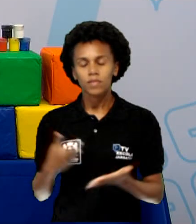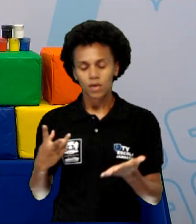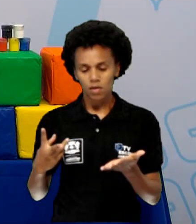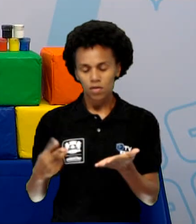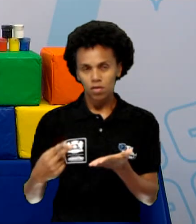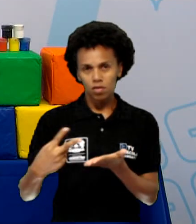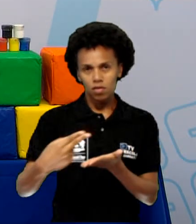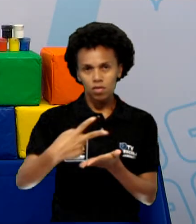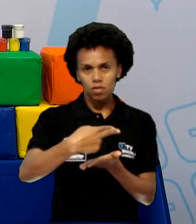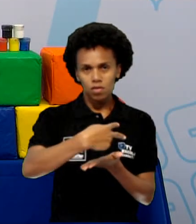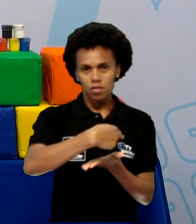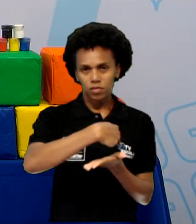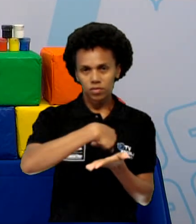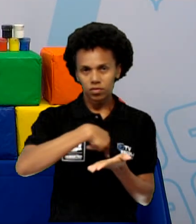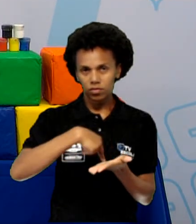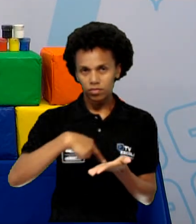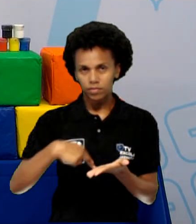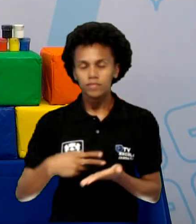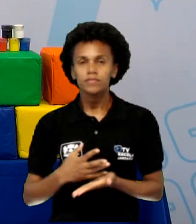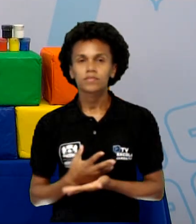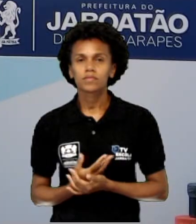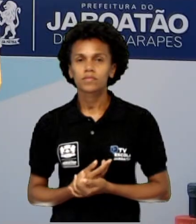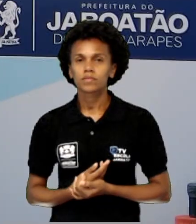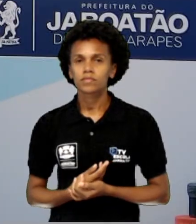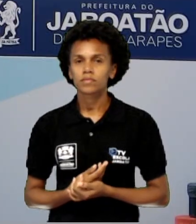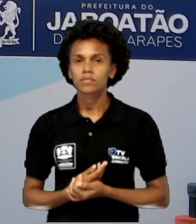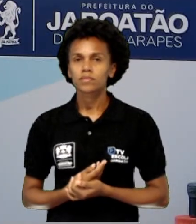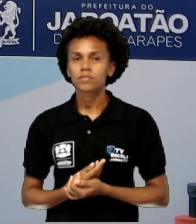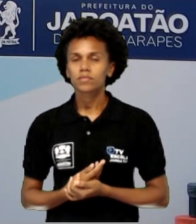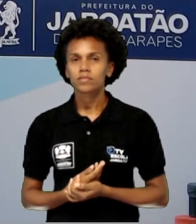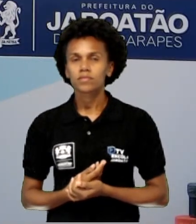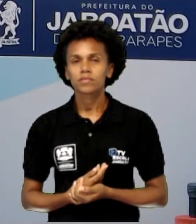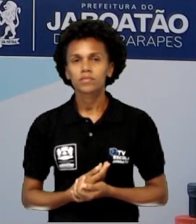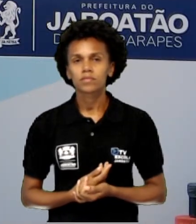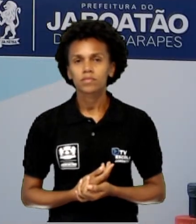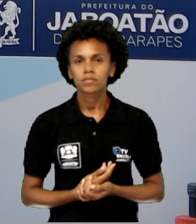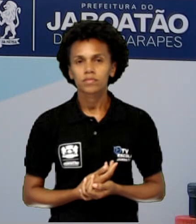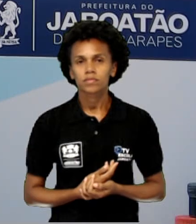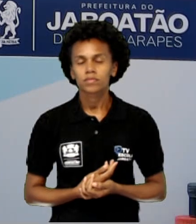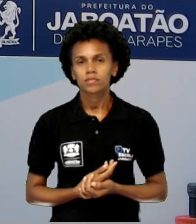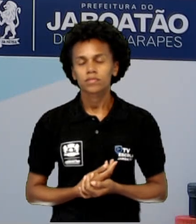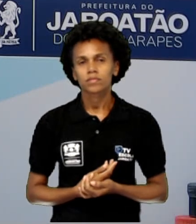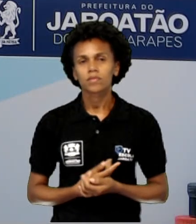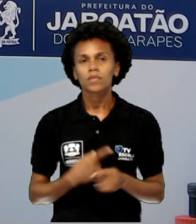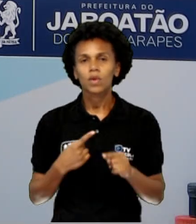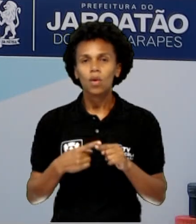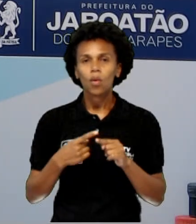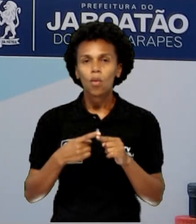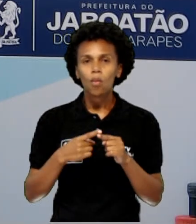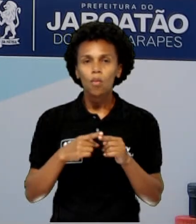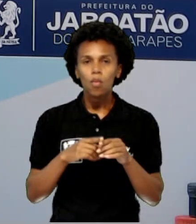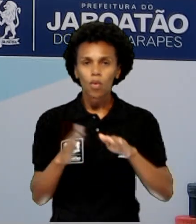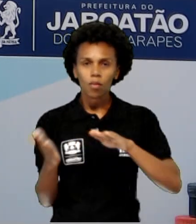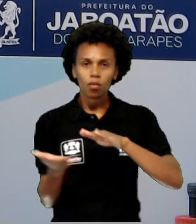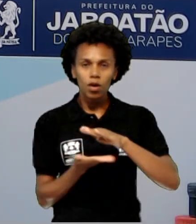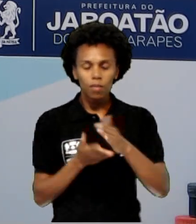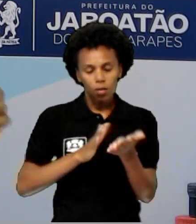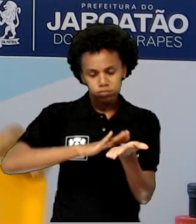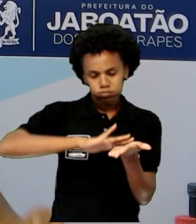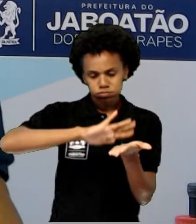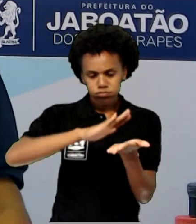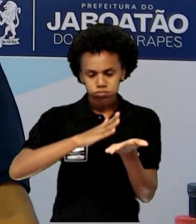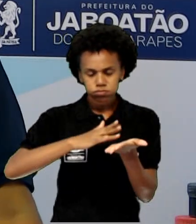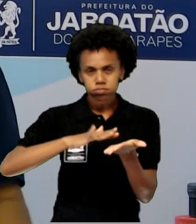recortar, tirar a borda, porque na parte do fundo vem uma saliência que vai atrapalhar. A gente vai usar essa parte de dentro,